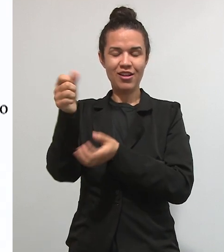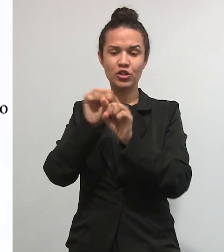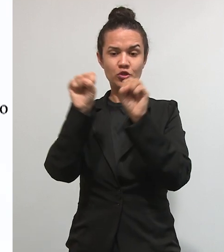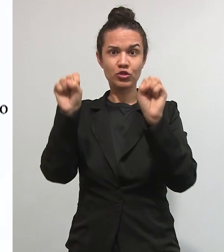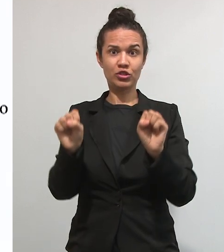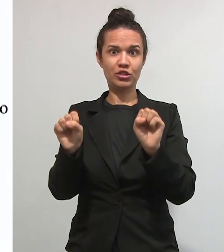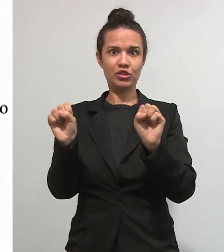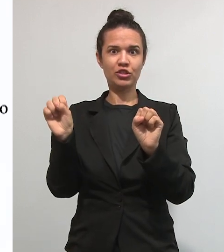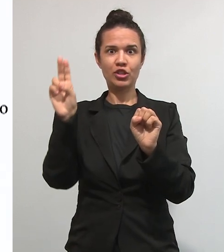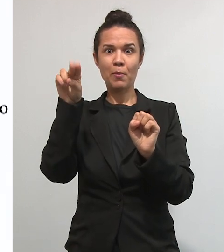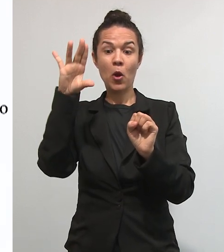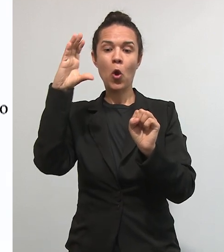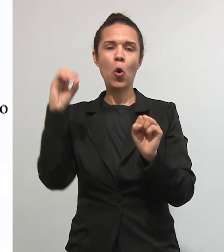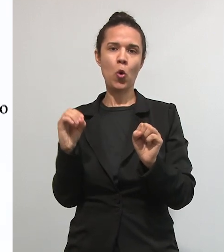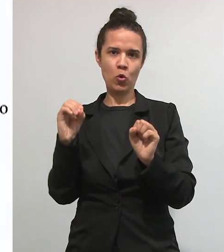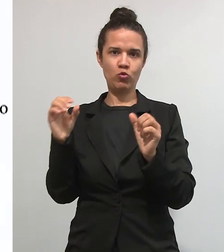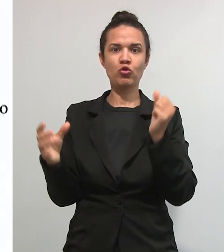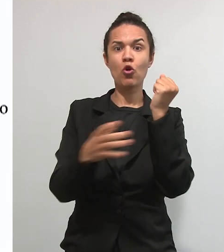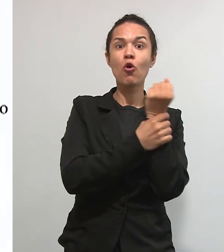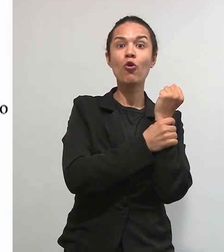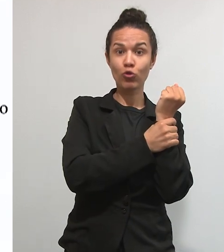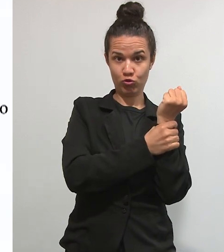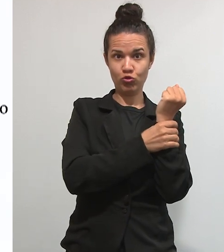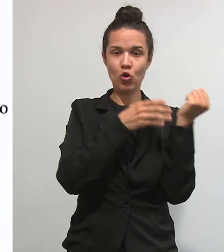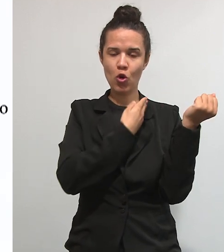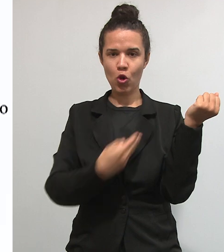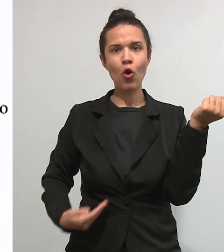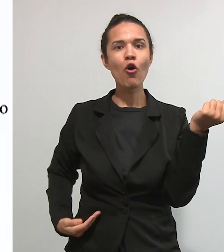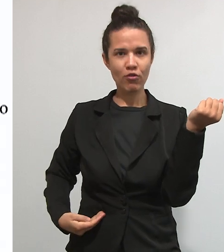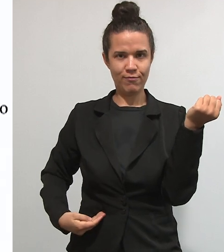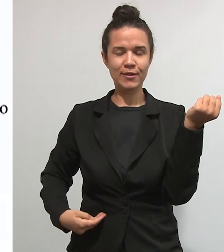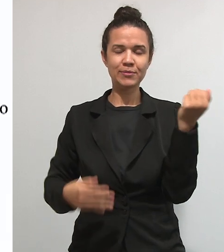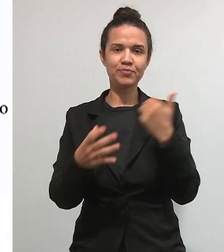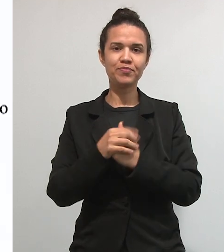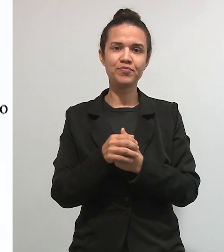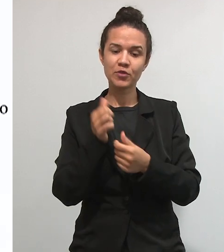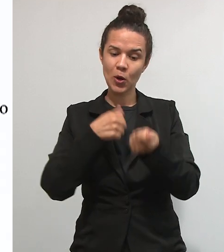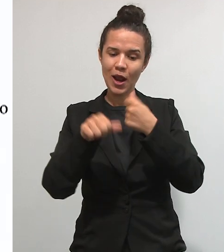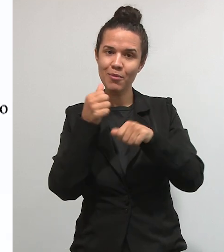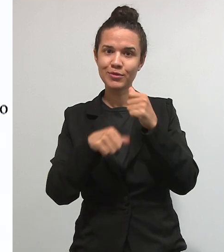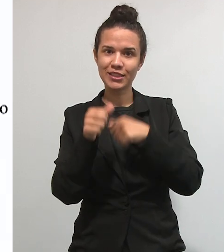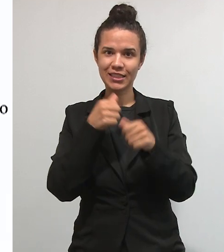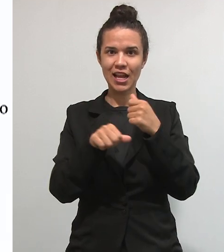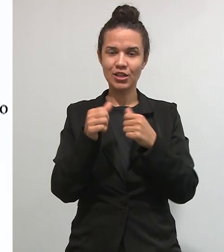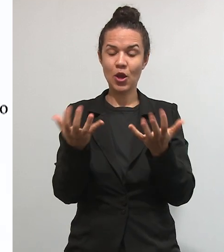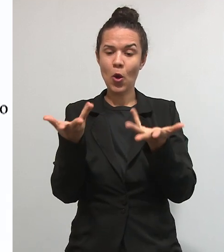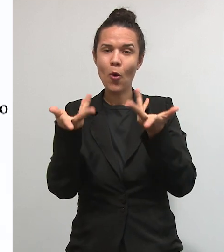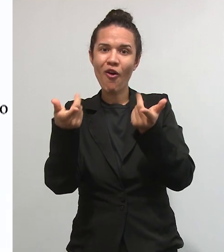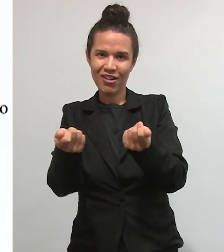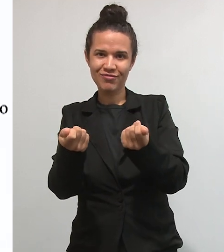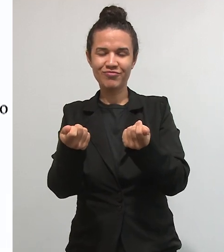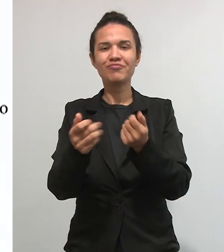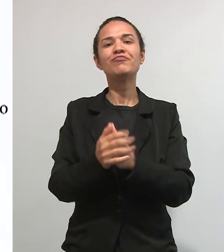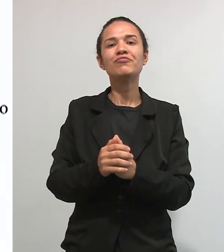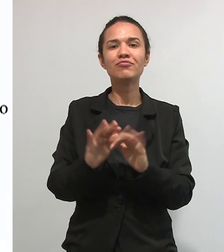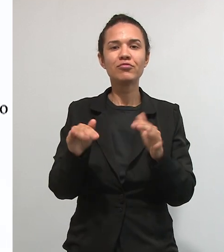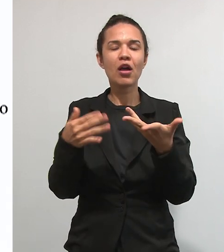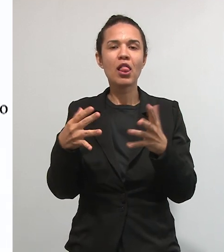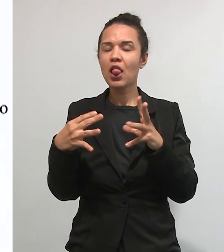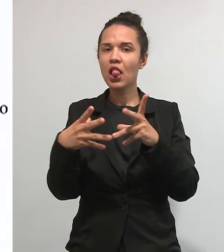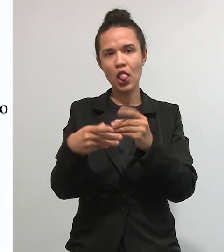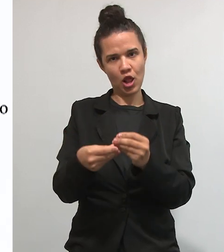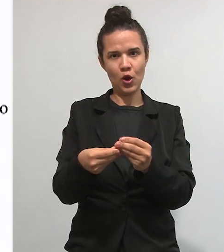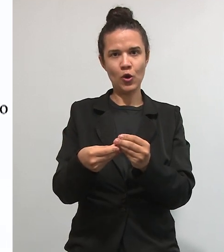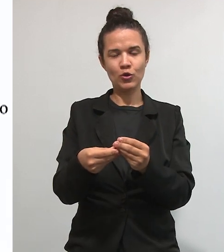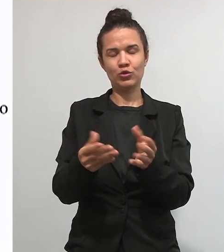Financeira e Controle. Ou seja, veio aqui esse decreto solicitar esse padrão mínimo de qualidade. Então, todos